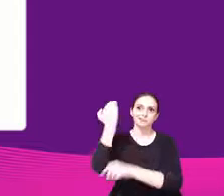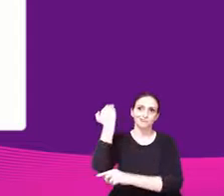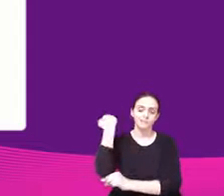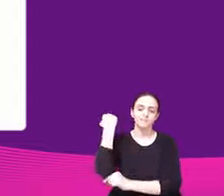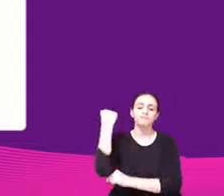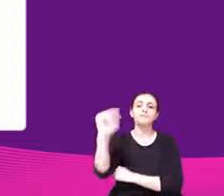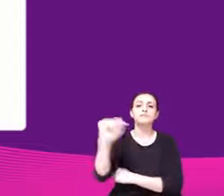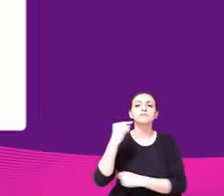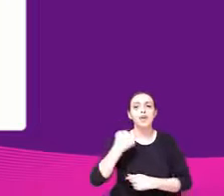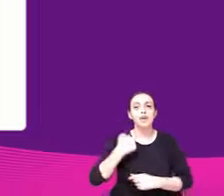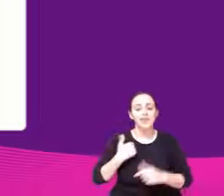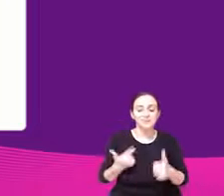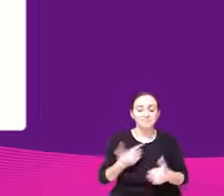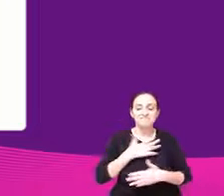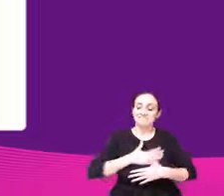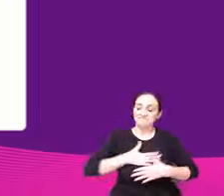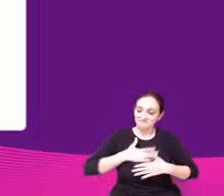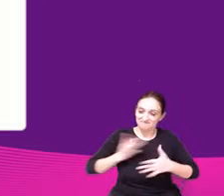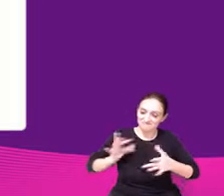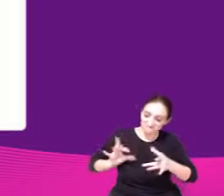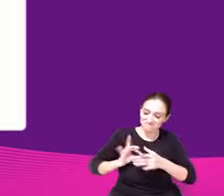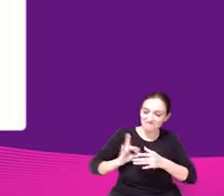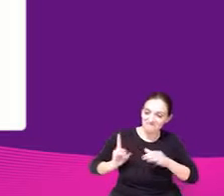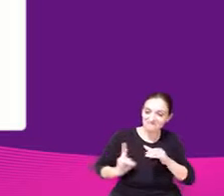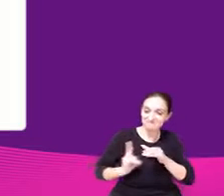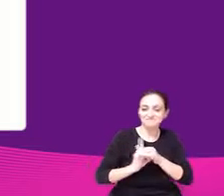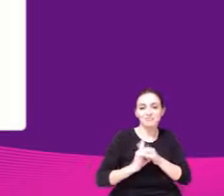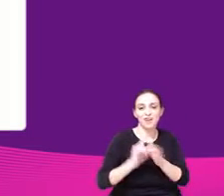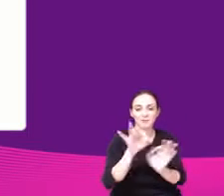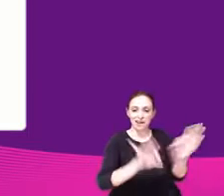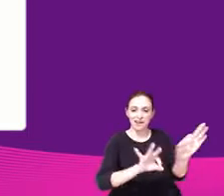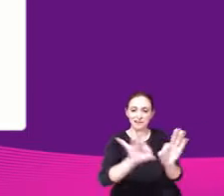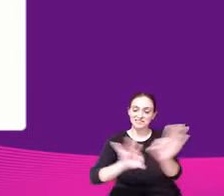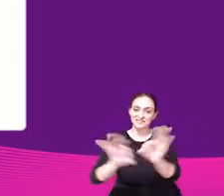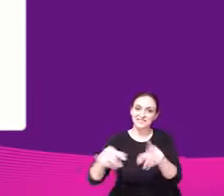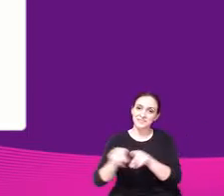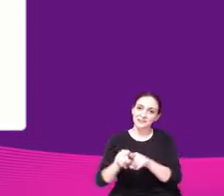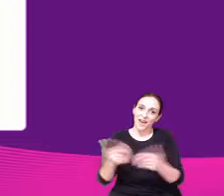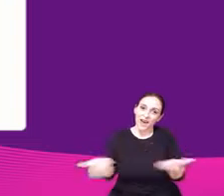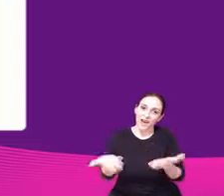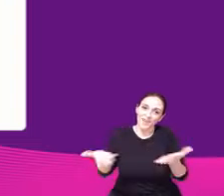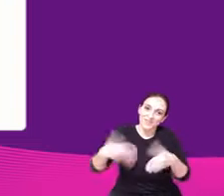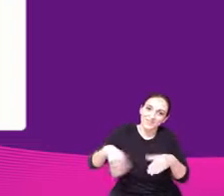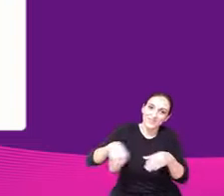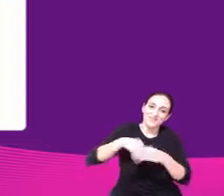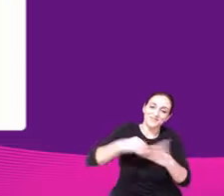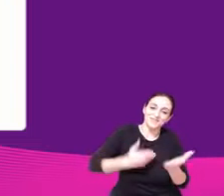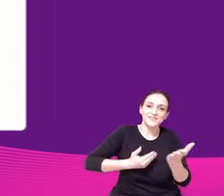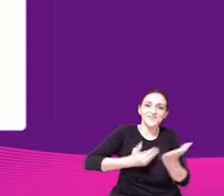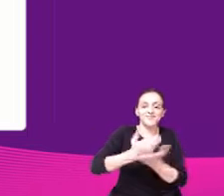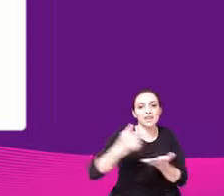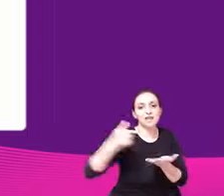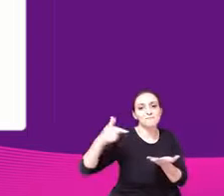tive o prazer de fazer parte, né, do planejamento e agora da implementação de alguma dessas